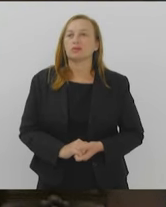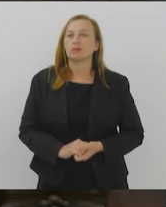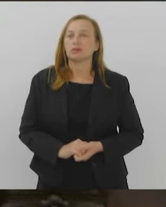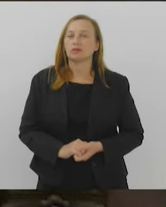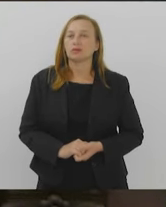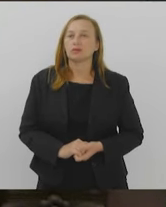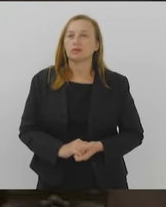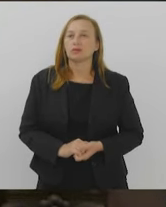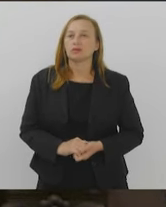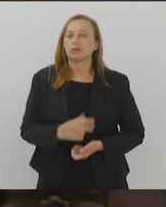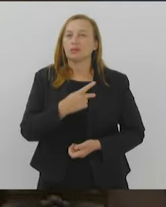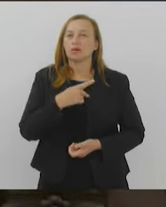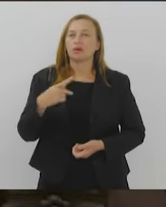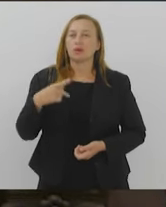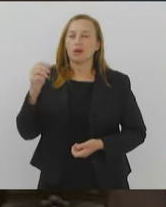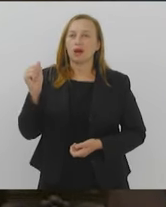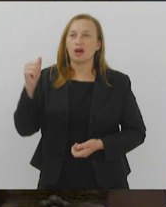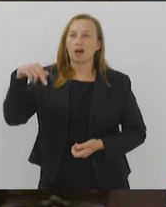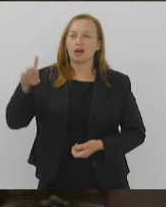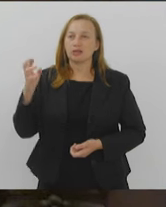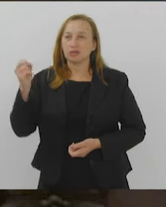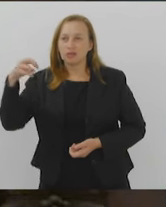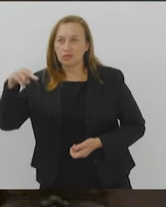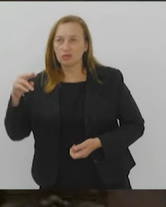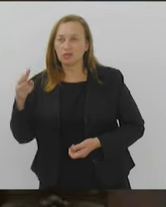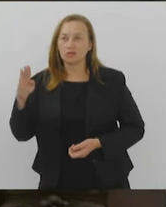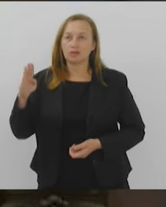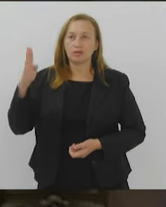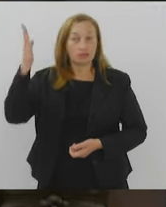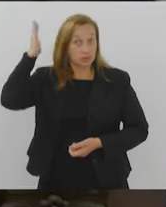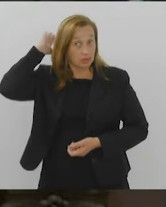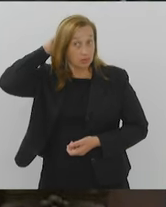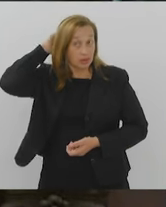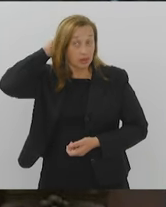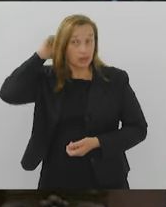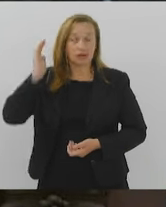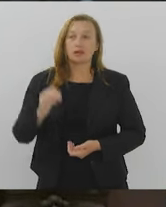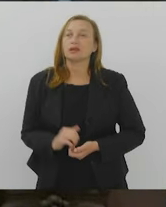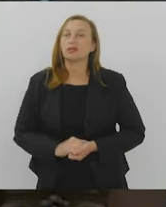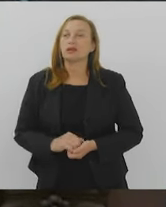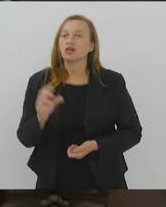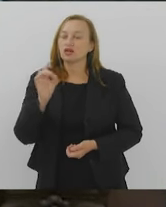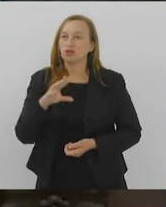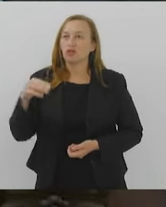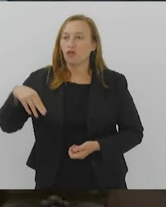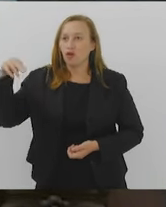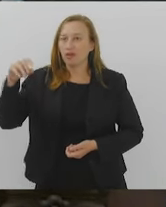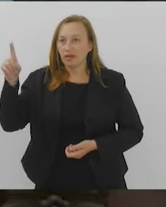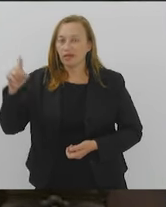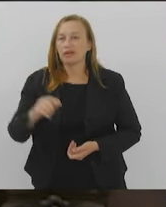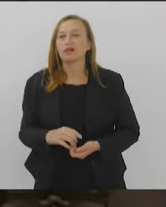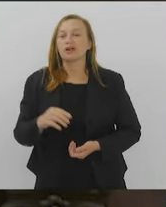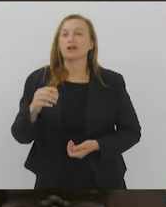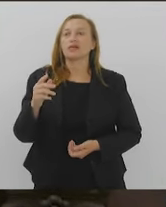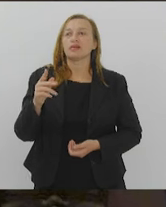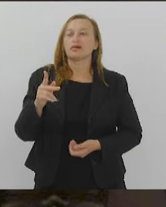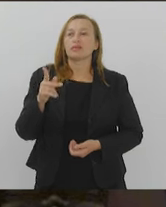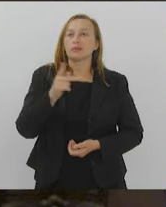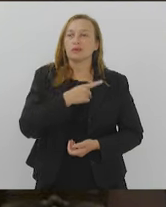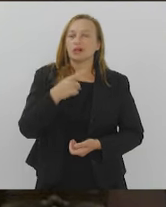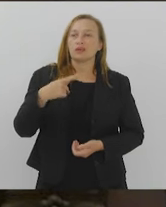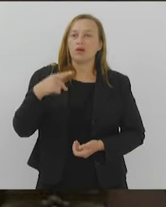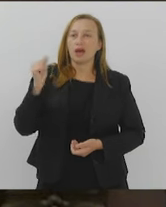Pastor Anderson Gabriel, da Assembleia de Deus de Belém. Só dá norte aqui, hein? Pastora Ana Lúcia